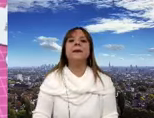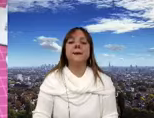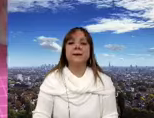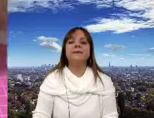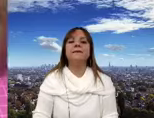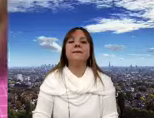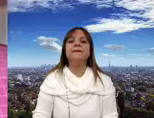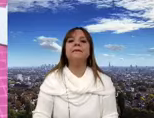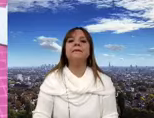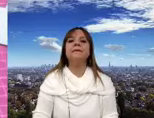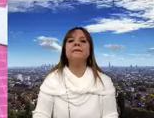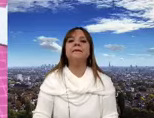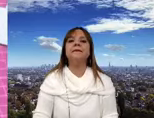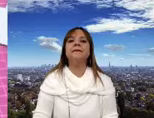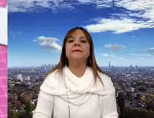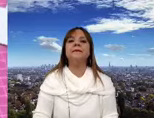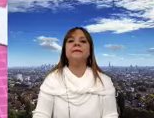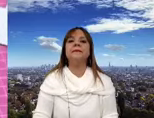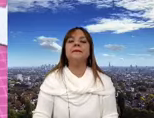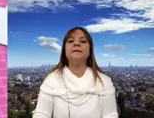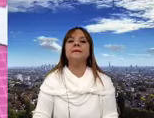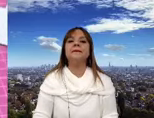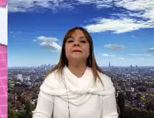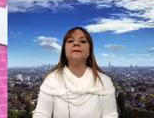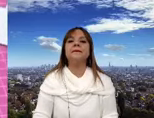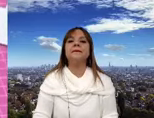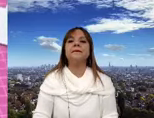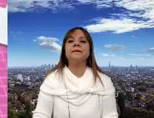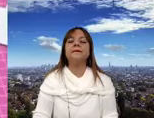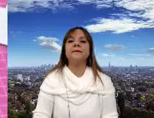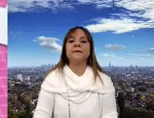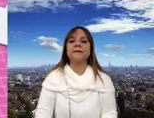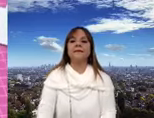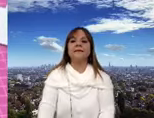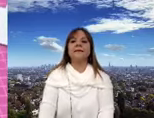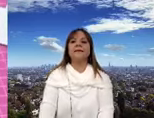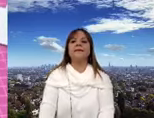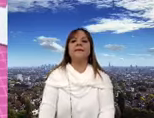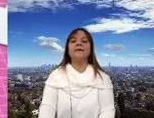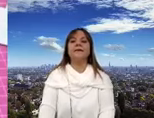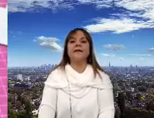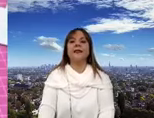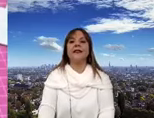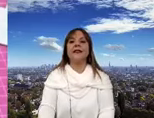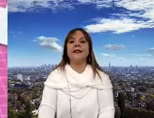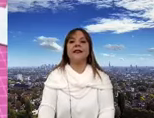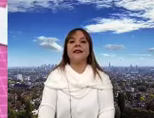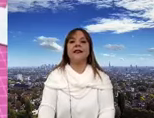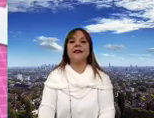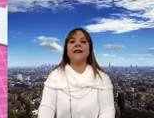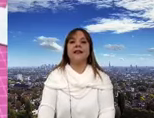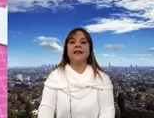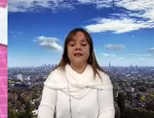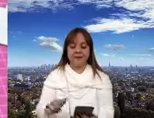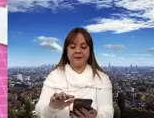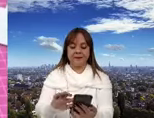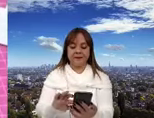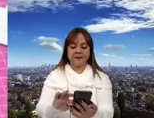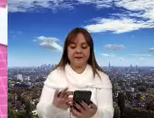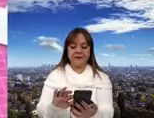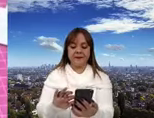por isso. Aí é só unir aqui os feltros, ó. É tudo bem simplesinho. Aí é um corpinho para